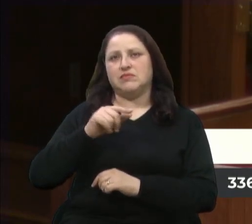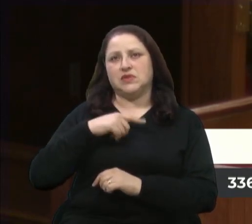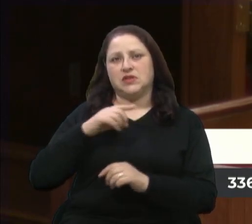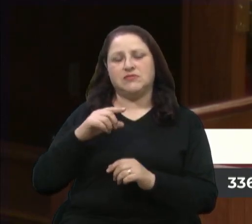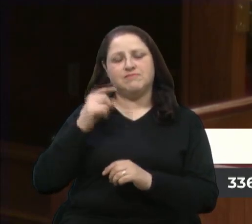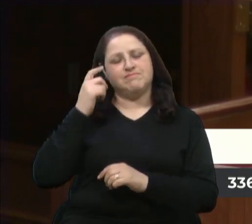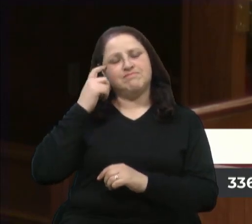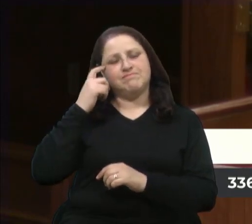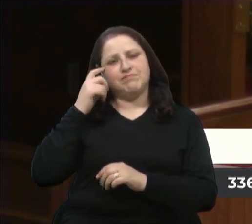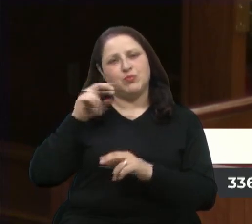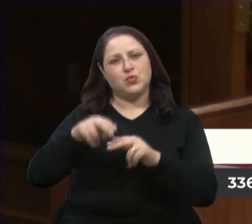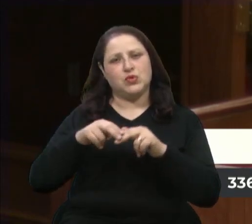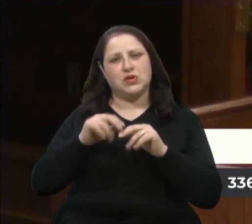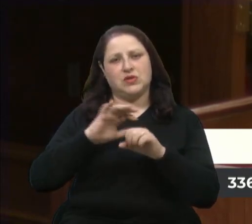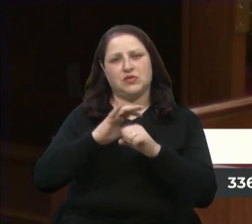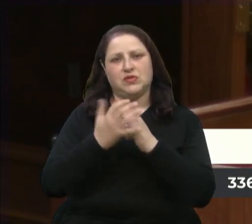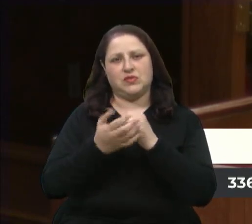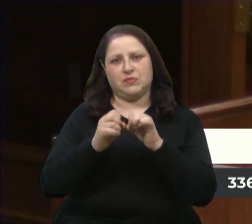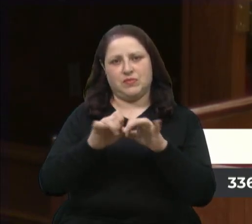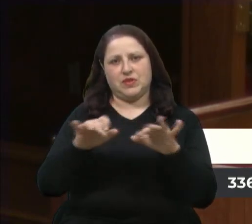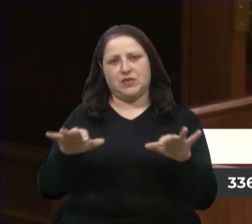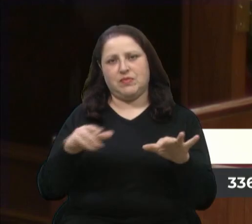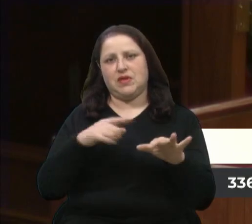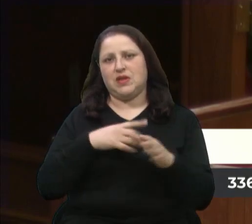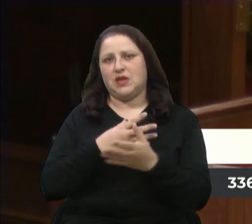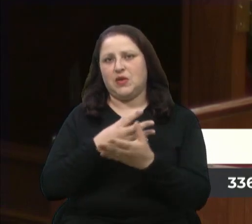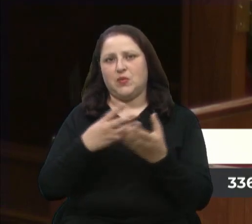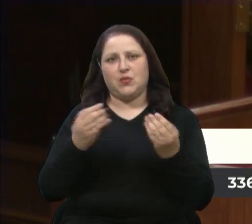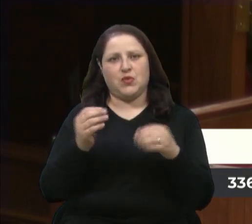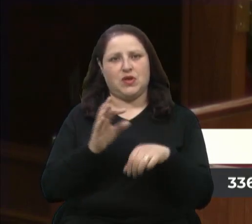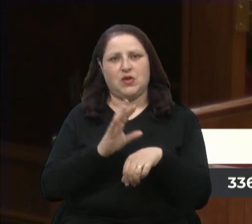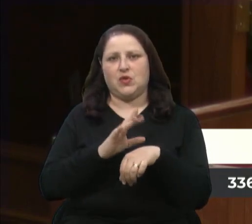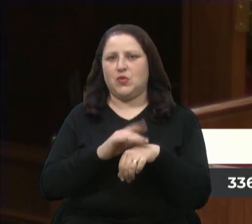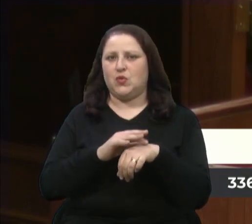que foi por causa da pandemia, né? Muitas doenças